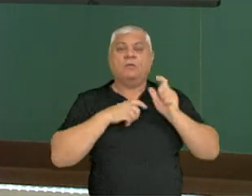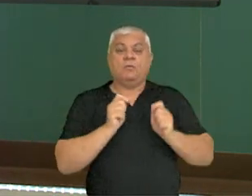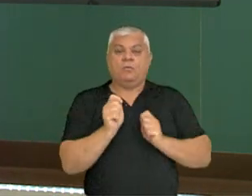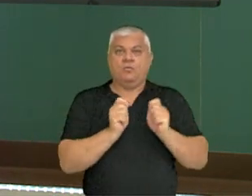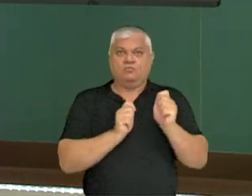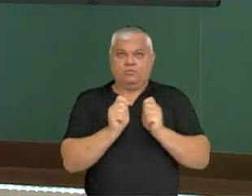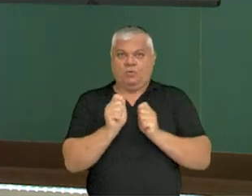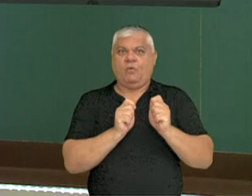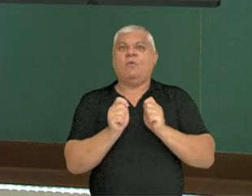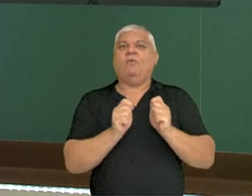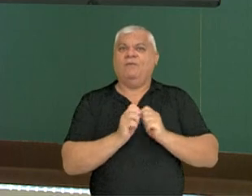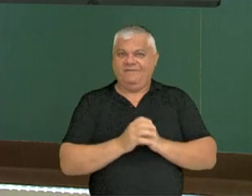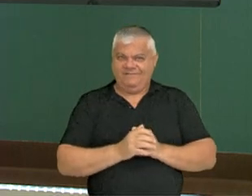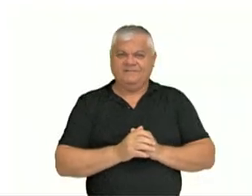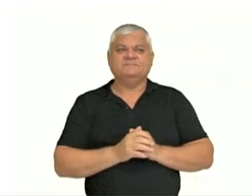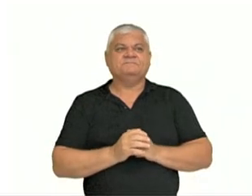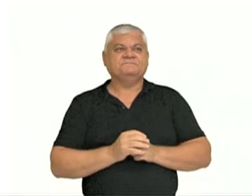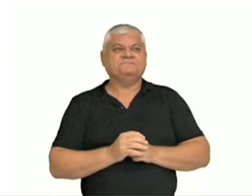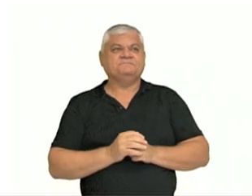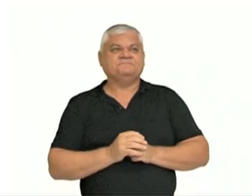nossa respiração, tá?